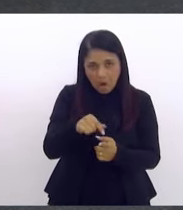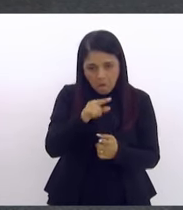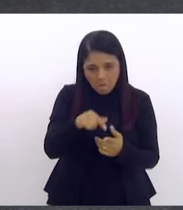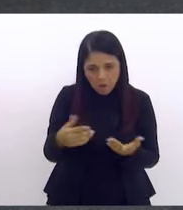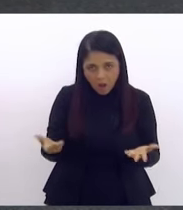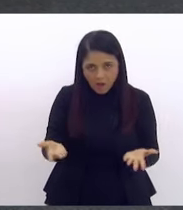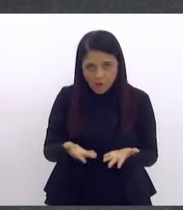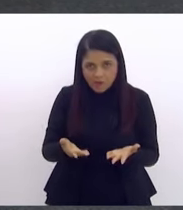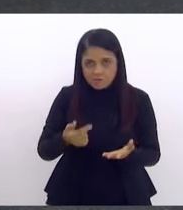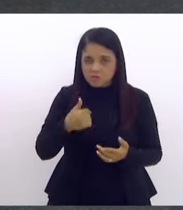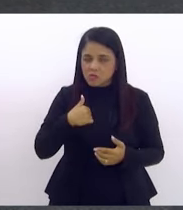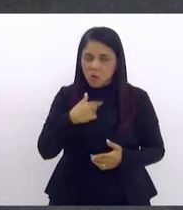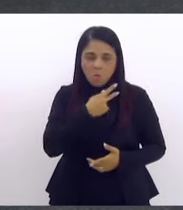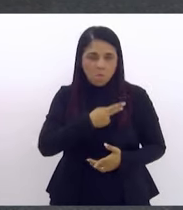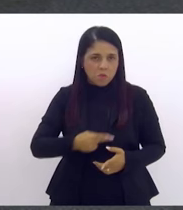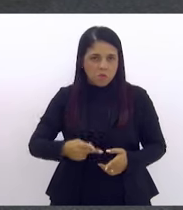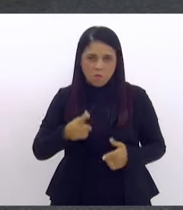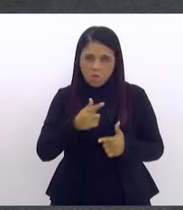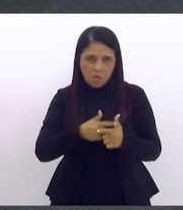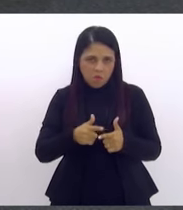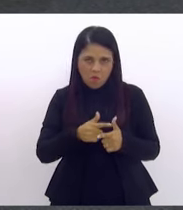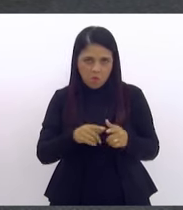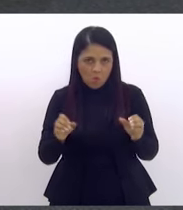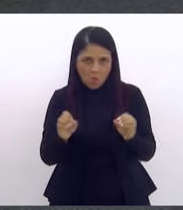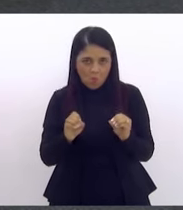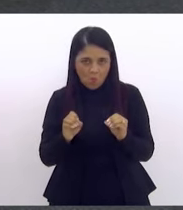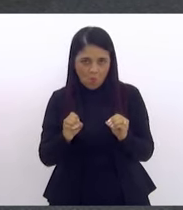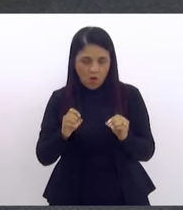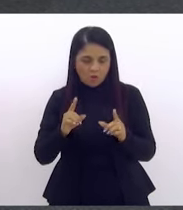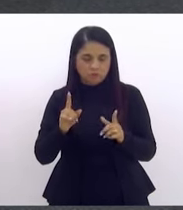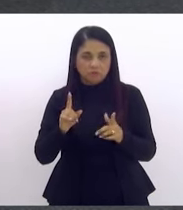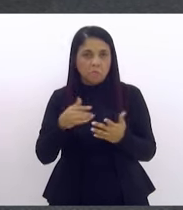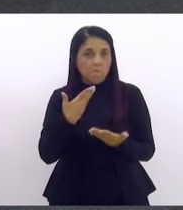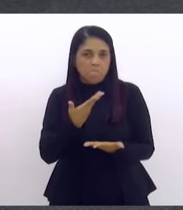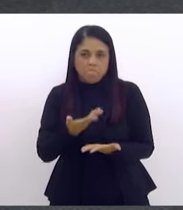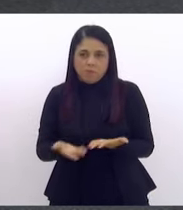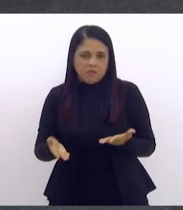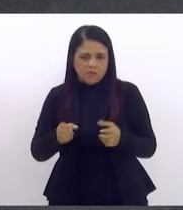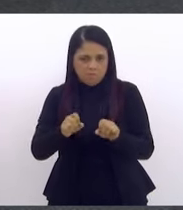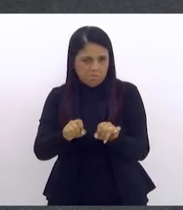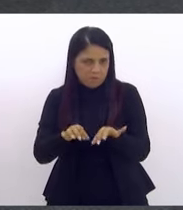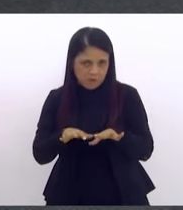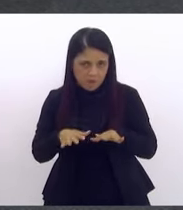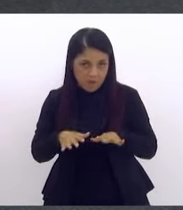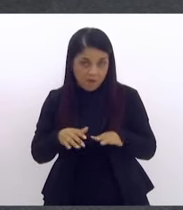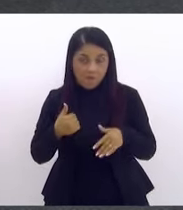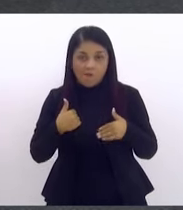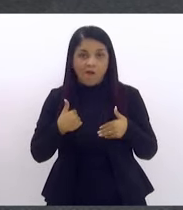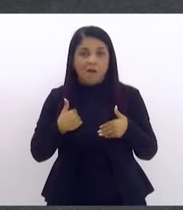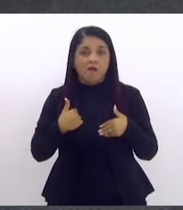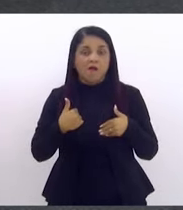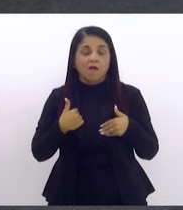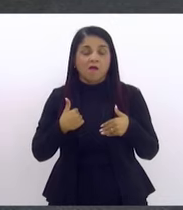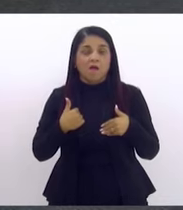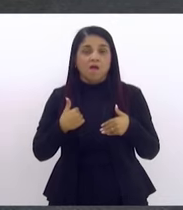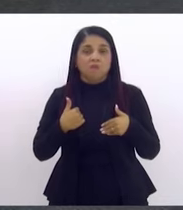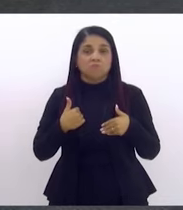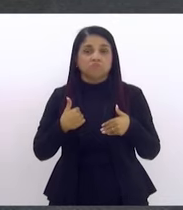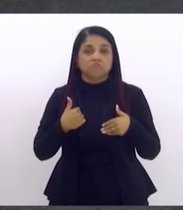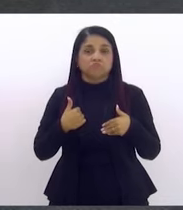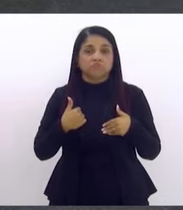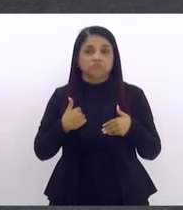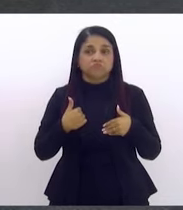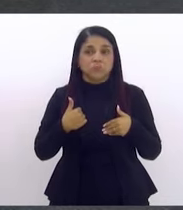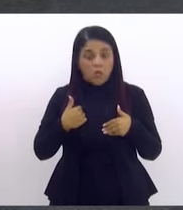eu não tenho nenhum problema de ser derrotado em plenário, nenhum. Na maioria das vezes, eu o